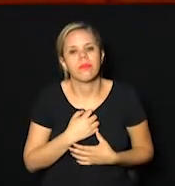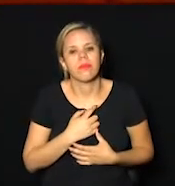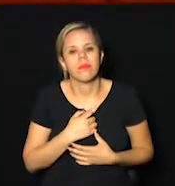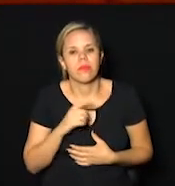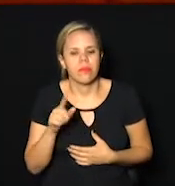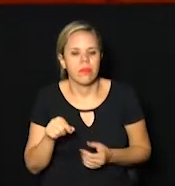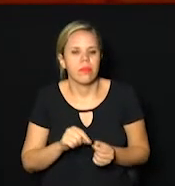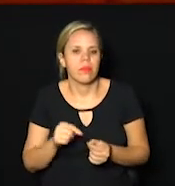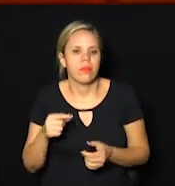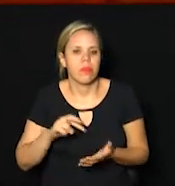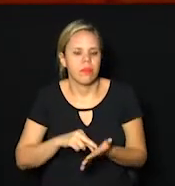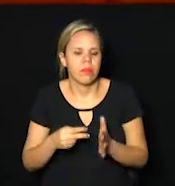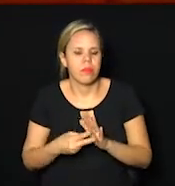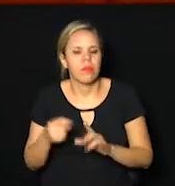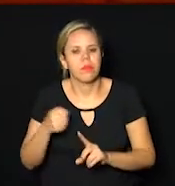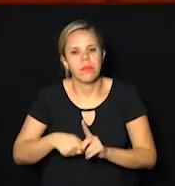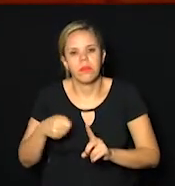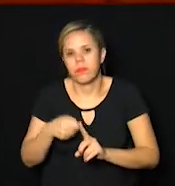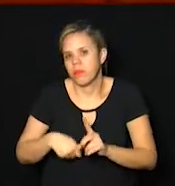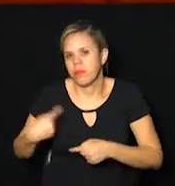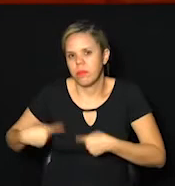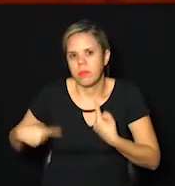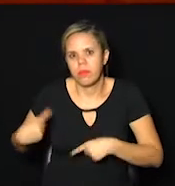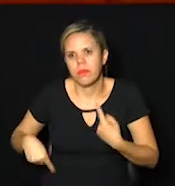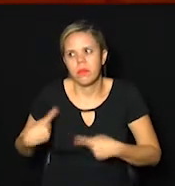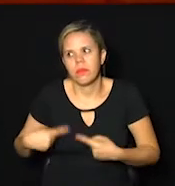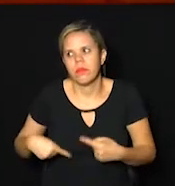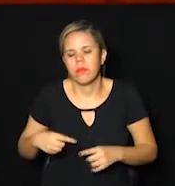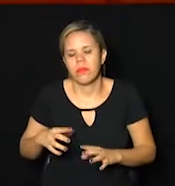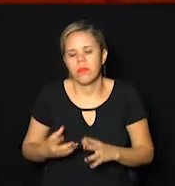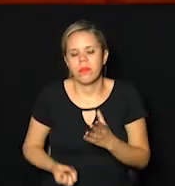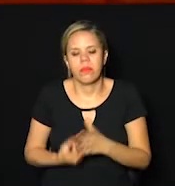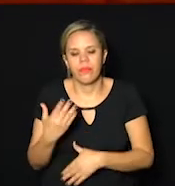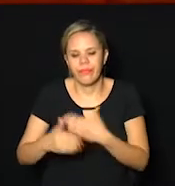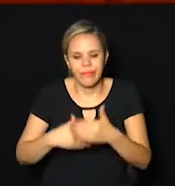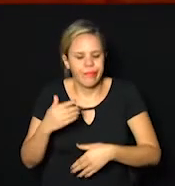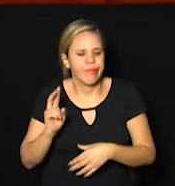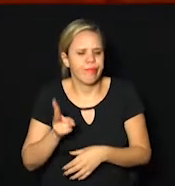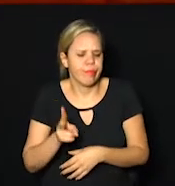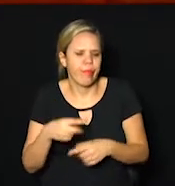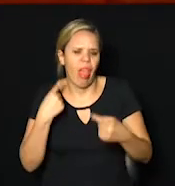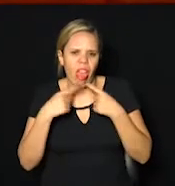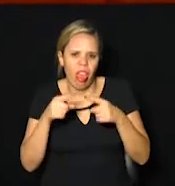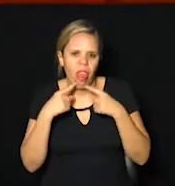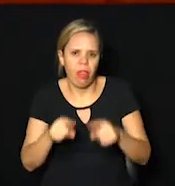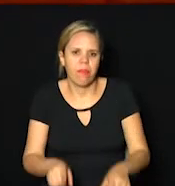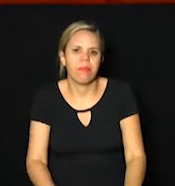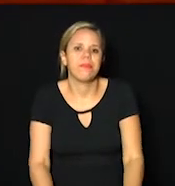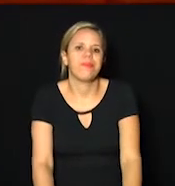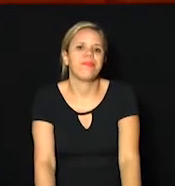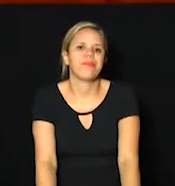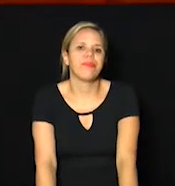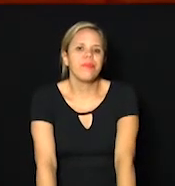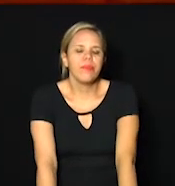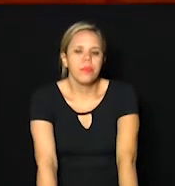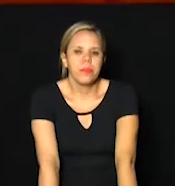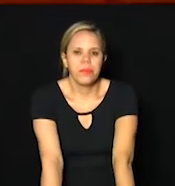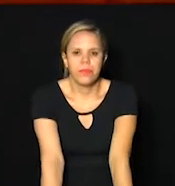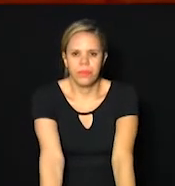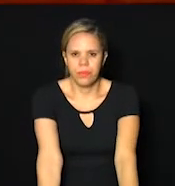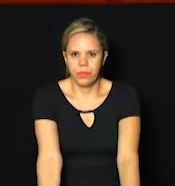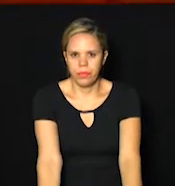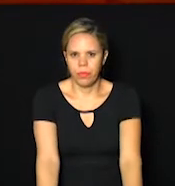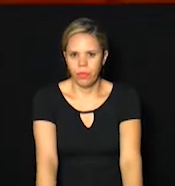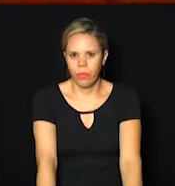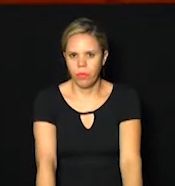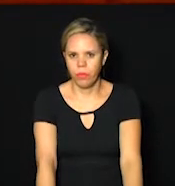fazer política, senão a gente fica num mundo de reclamações constantes. Tá? Mas vamos lá.